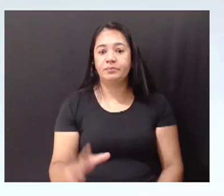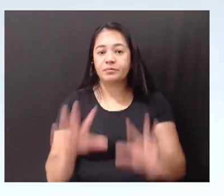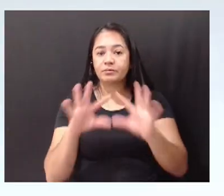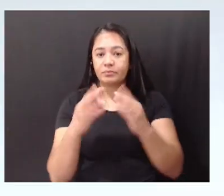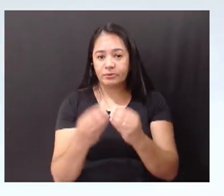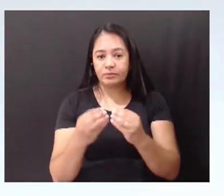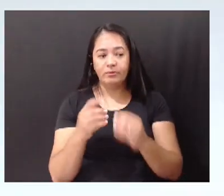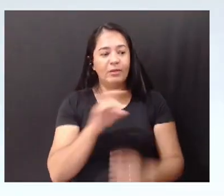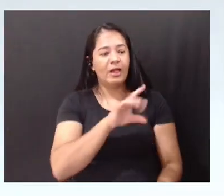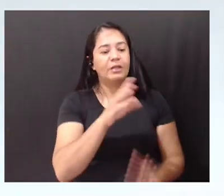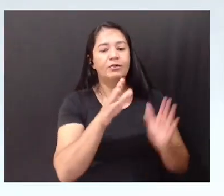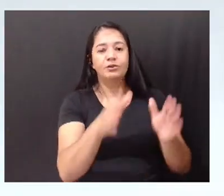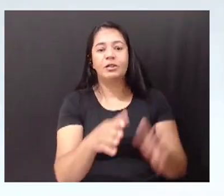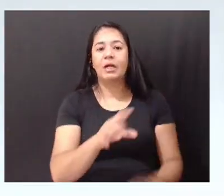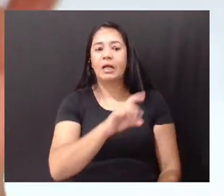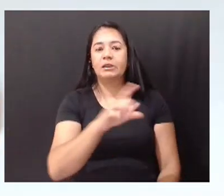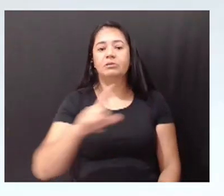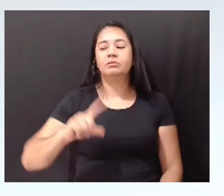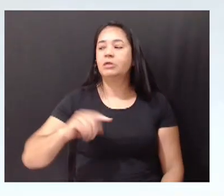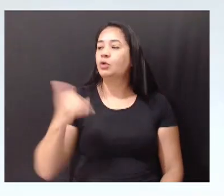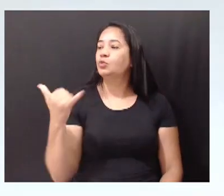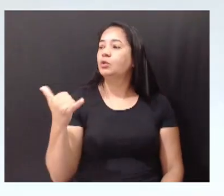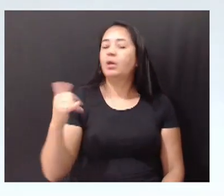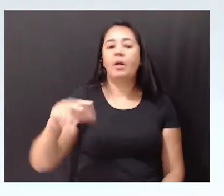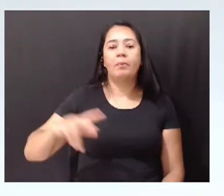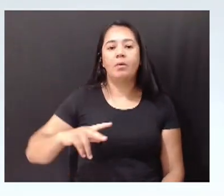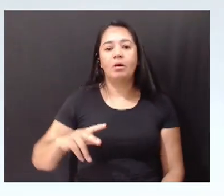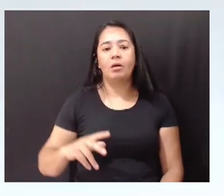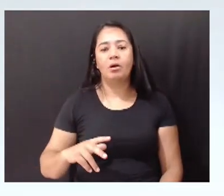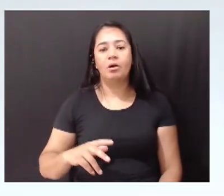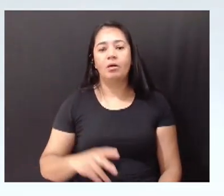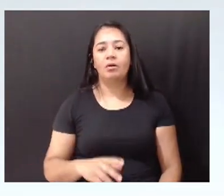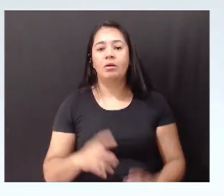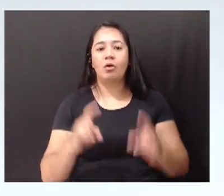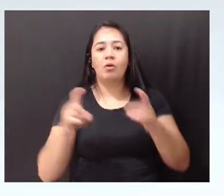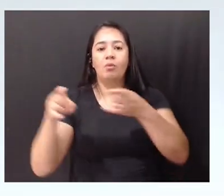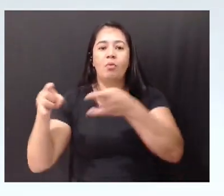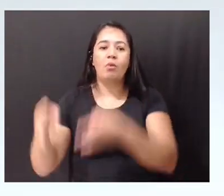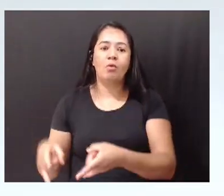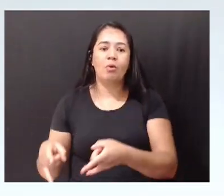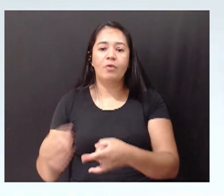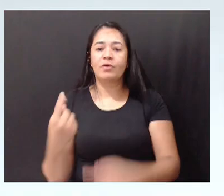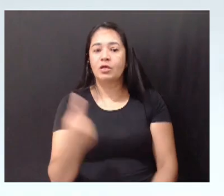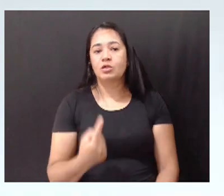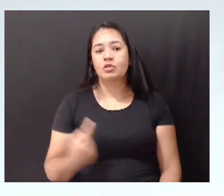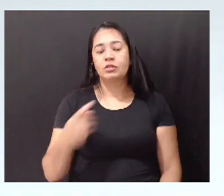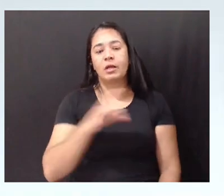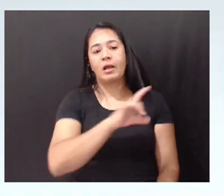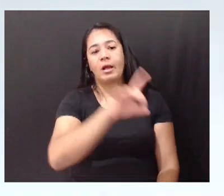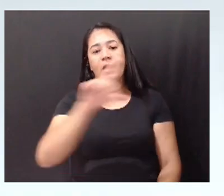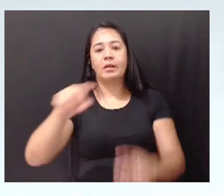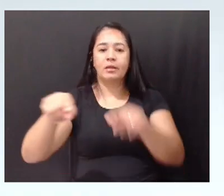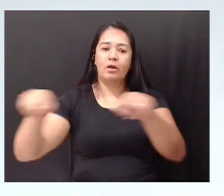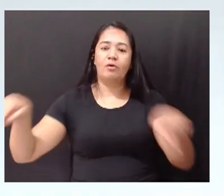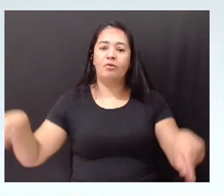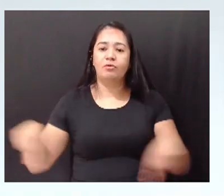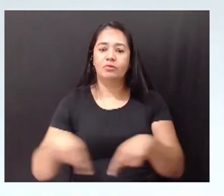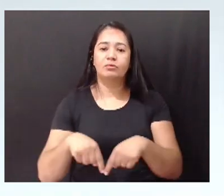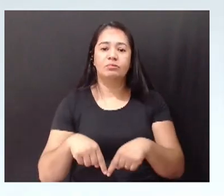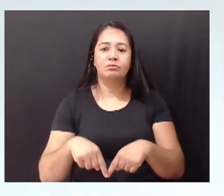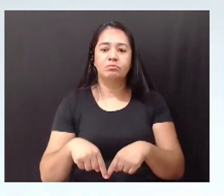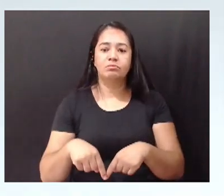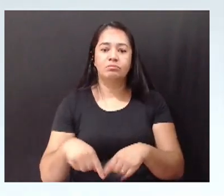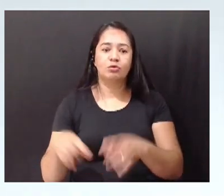aparelho, seu smartphone, né? Cada um vai para o seu quarto e fica em isolamento, cada um no seu quadradinho, né? Então, aí eu